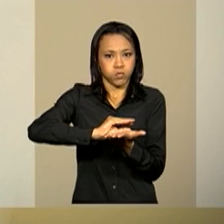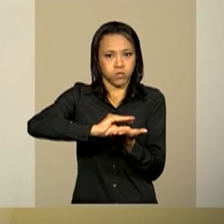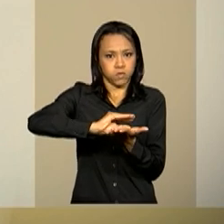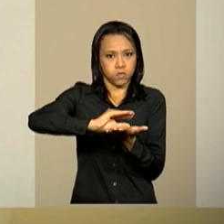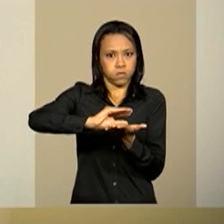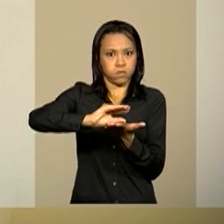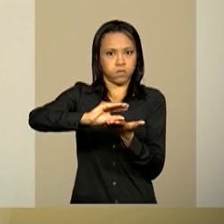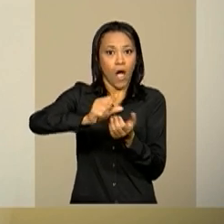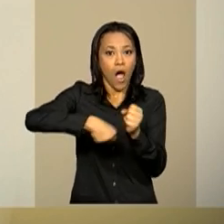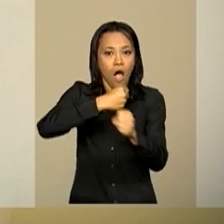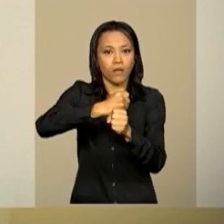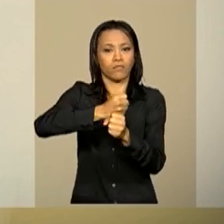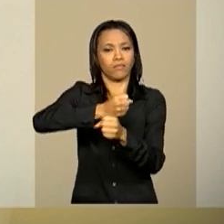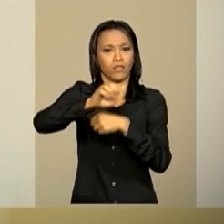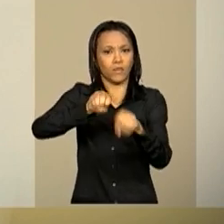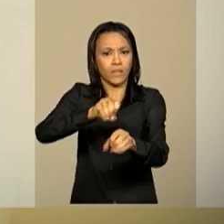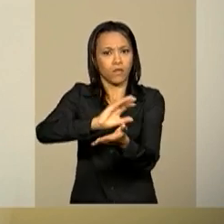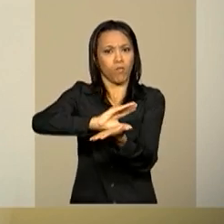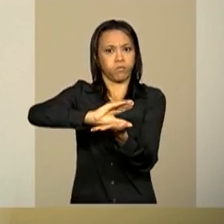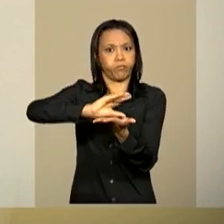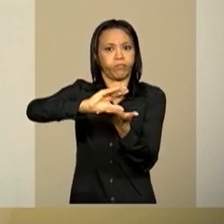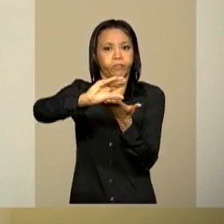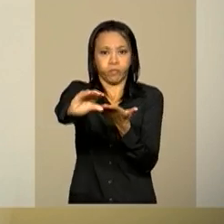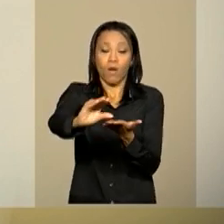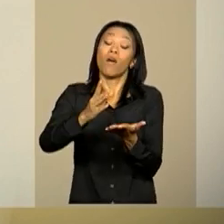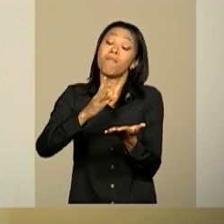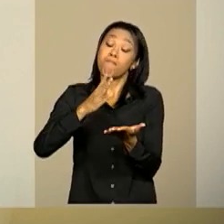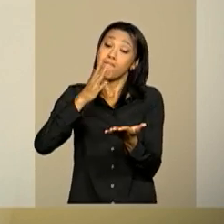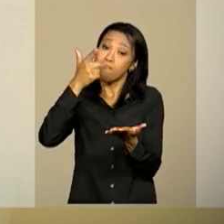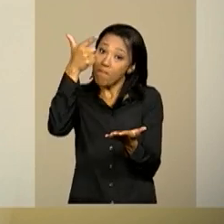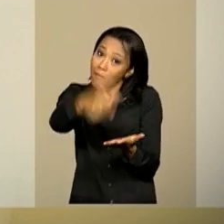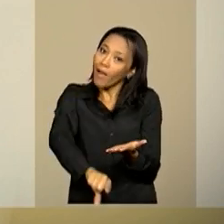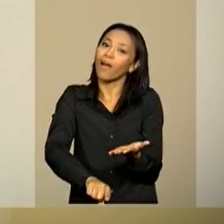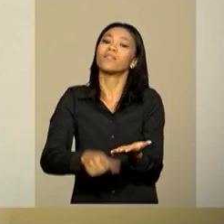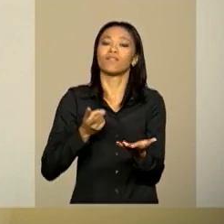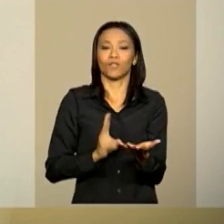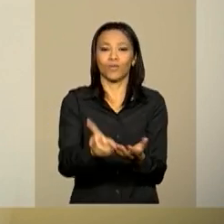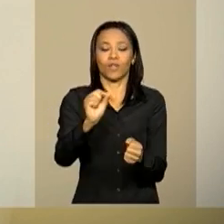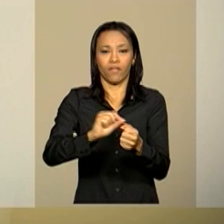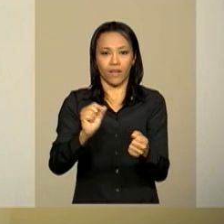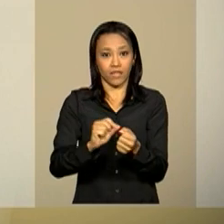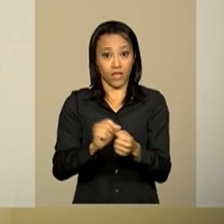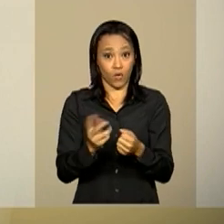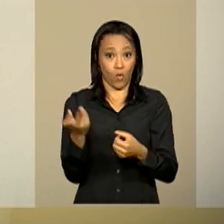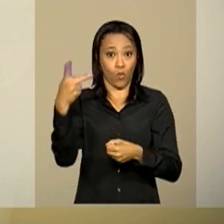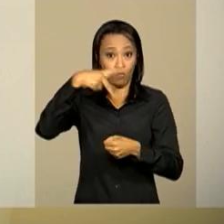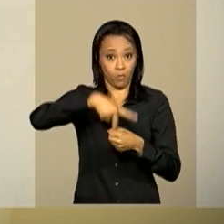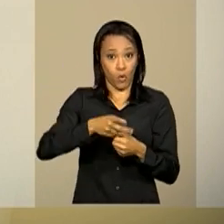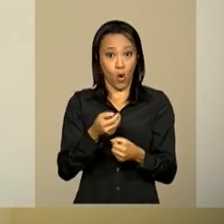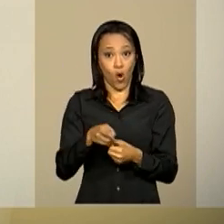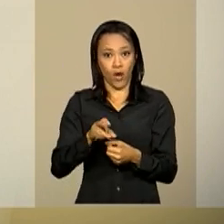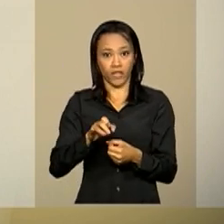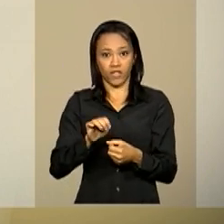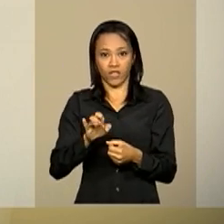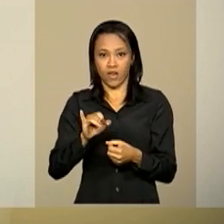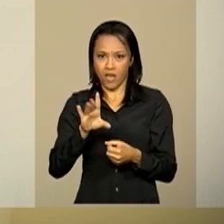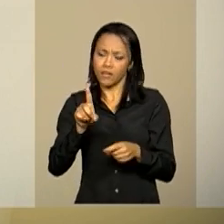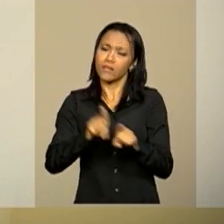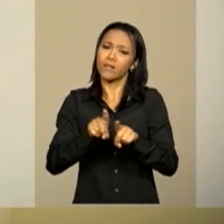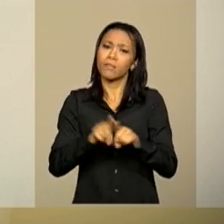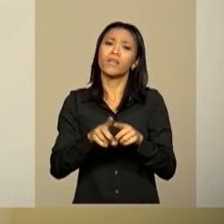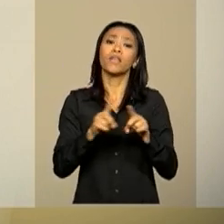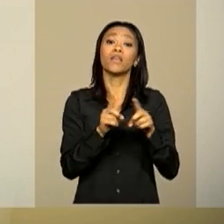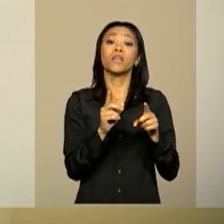em educação a cada ano no meu governo Mas vamos fazer muito mais com os recursos dos royalties do petróleo e do Fundo